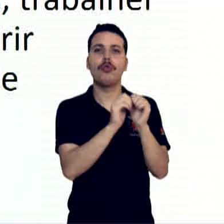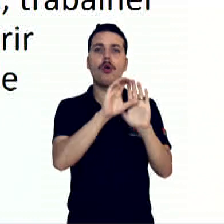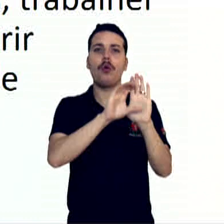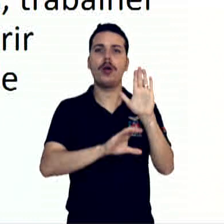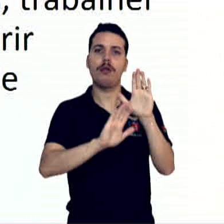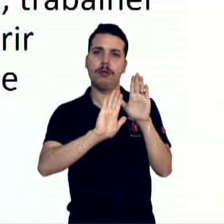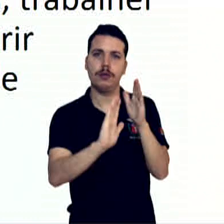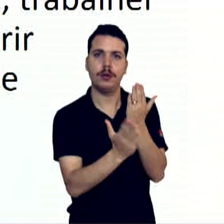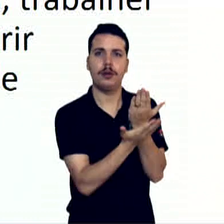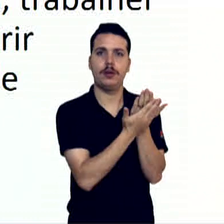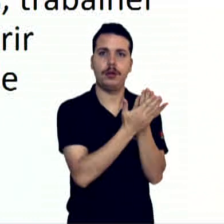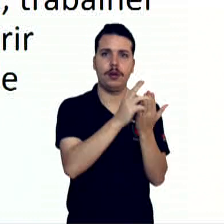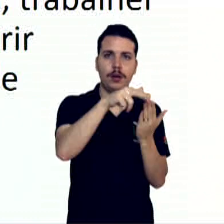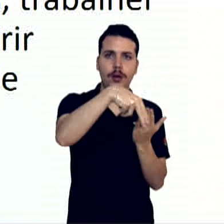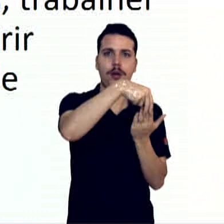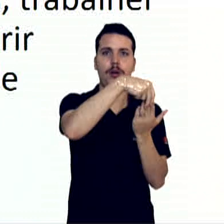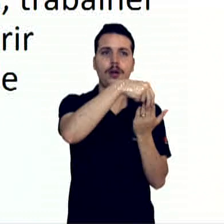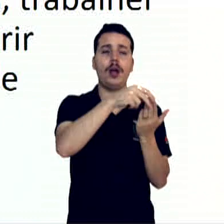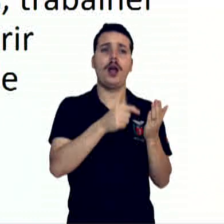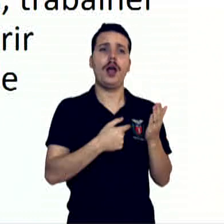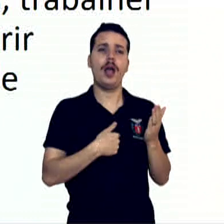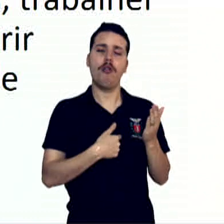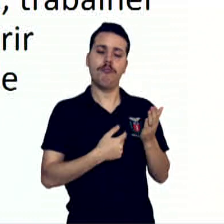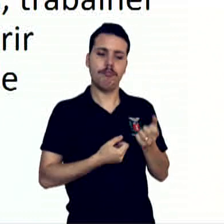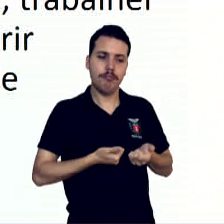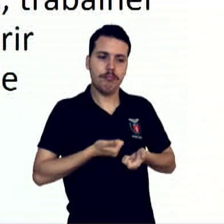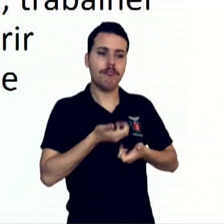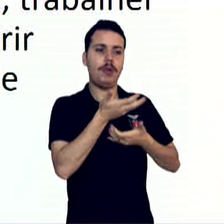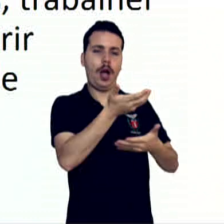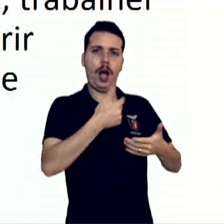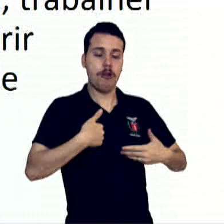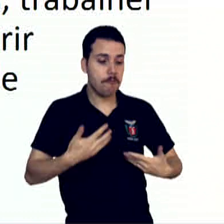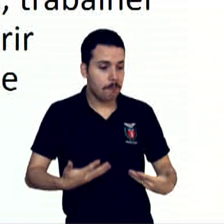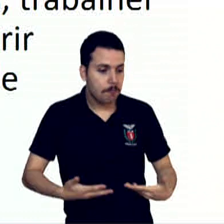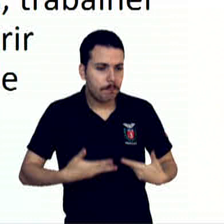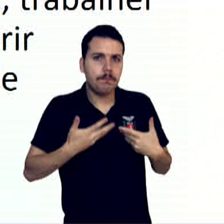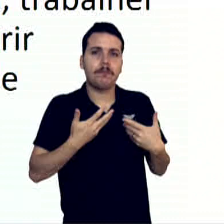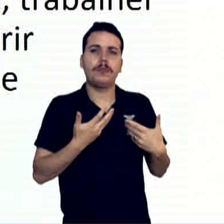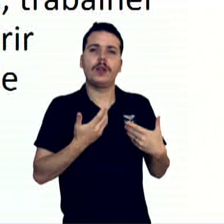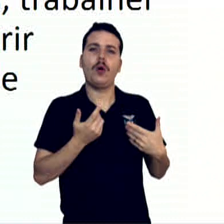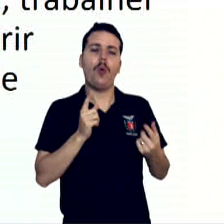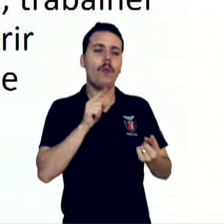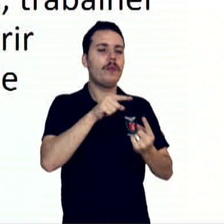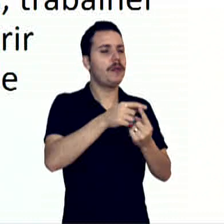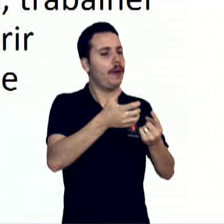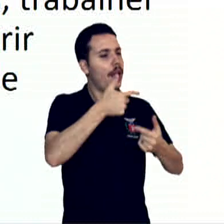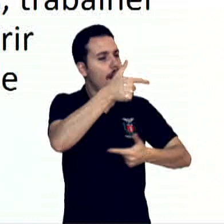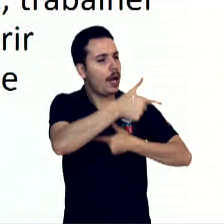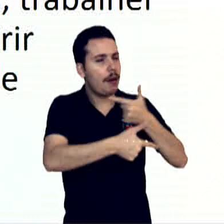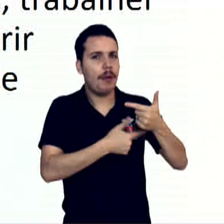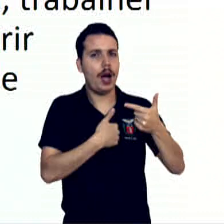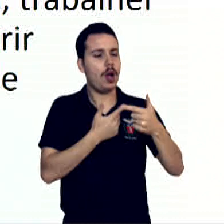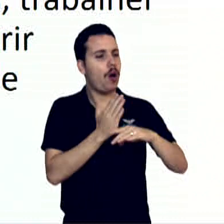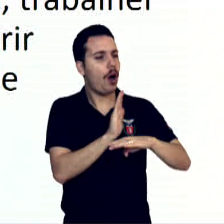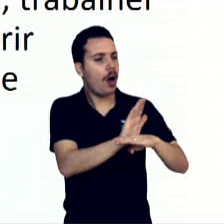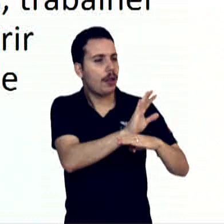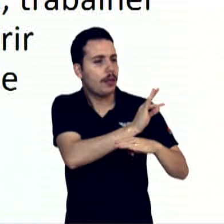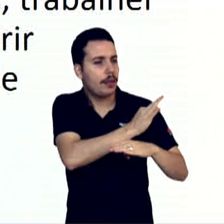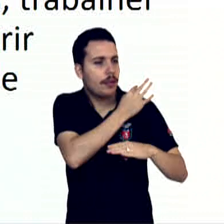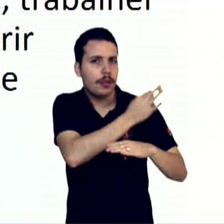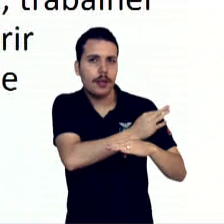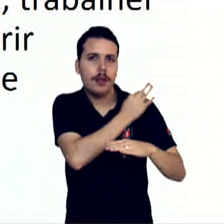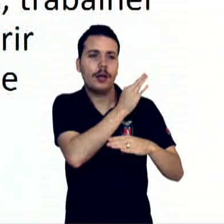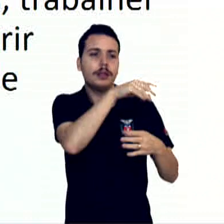e expresso toda a minha motivação para desenvolver a missão de trabalhar como auxiliar técnico dentro do